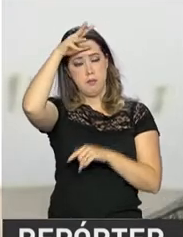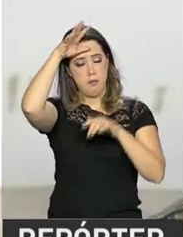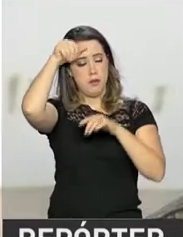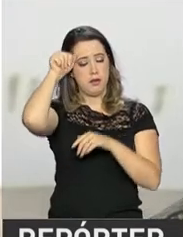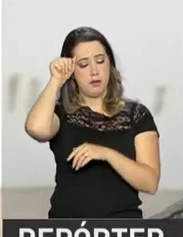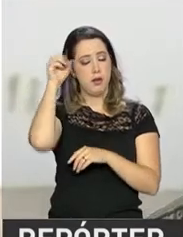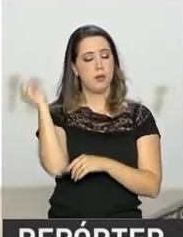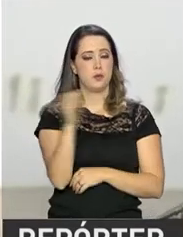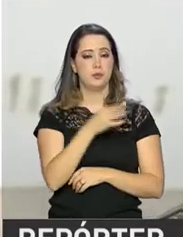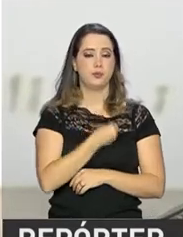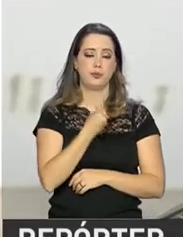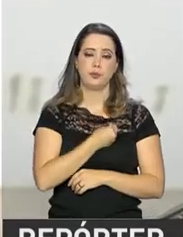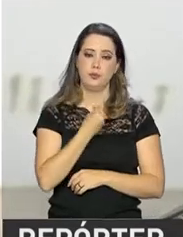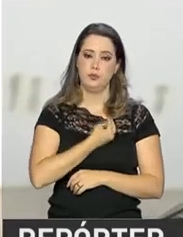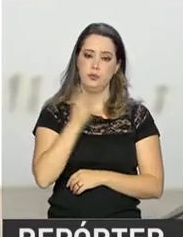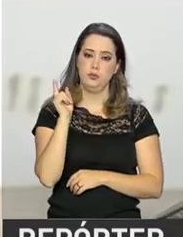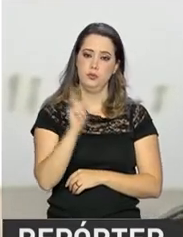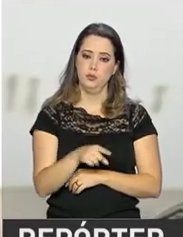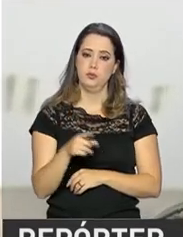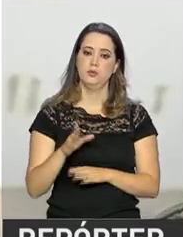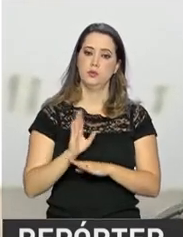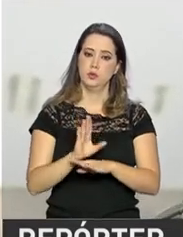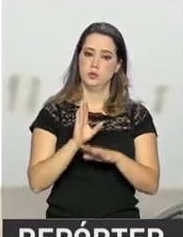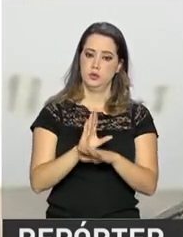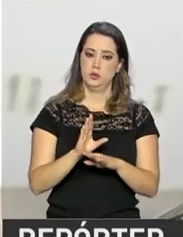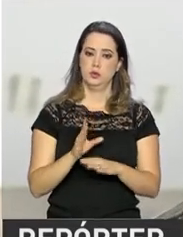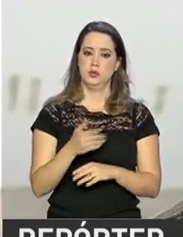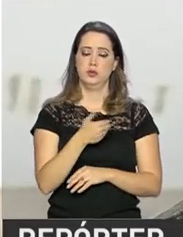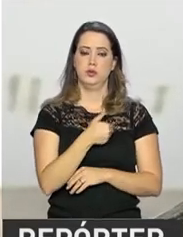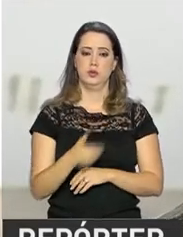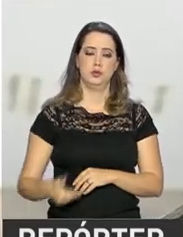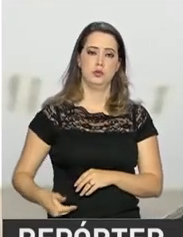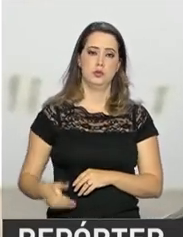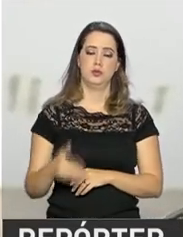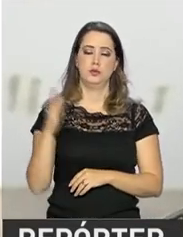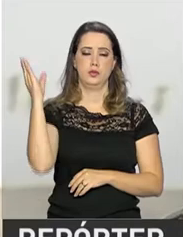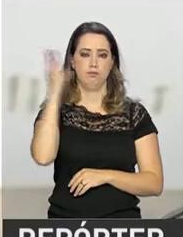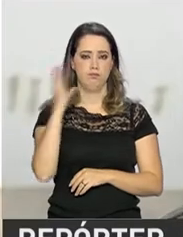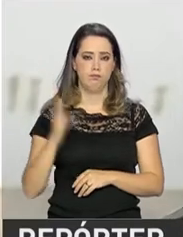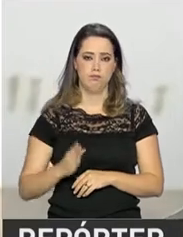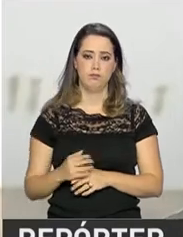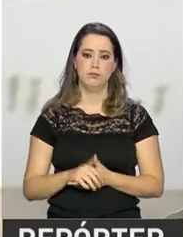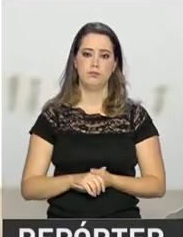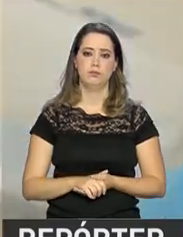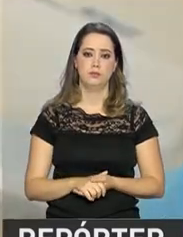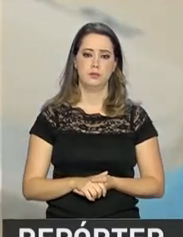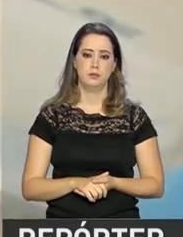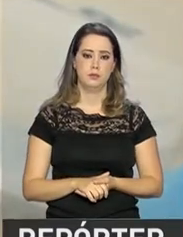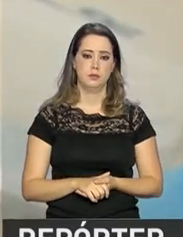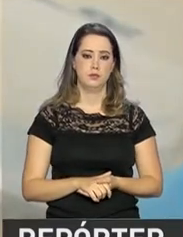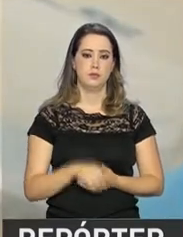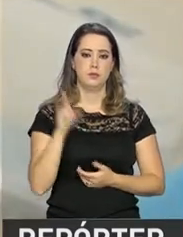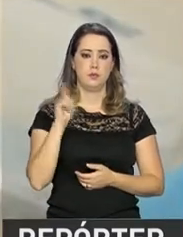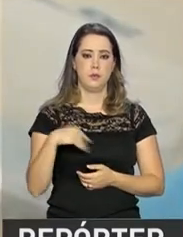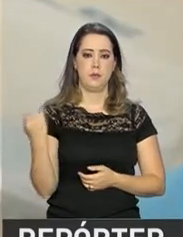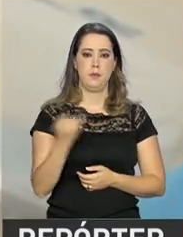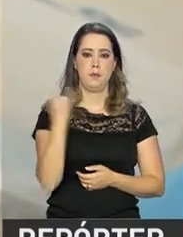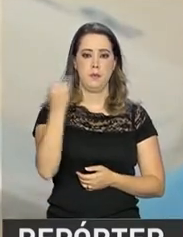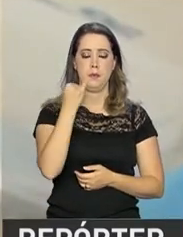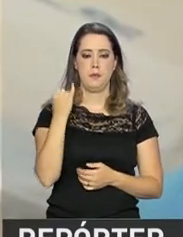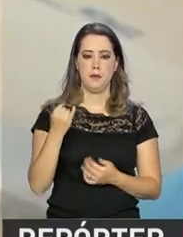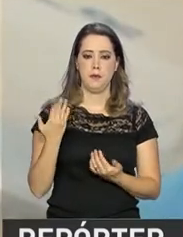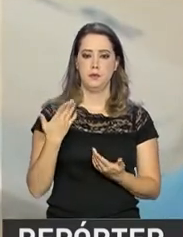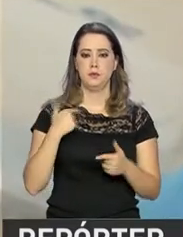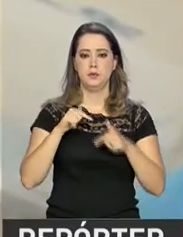nova vida né com suporte dado pelo estado brasileiro pelo nosso país tão importante essas energias